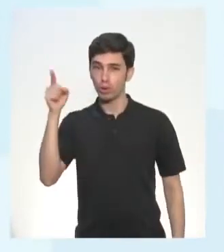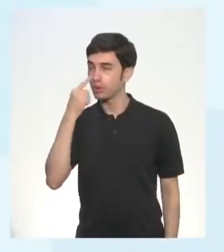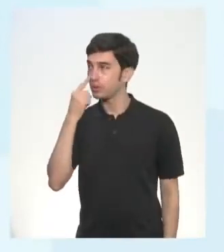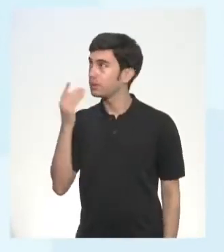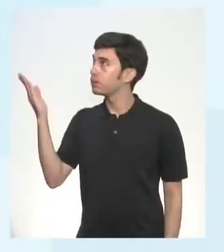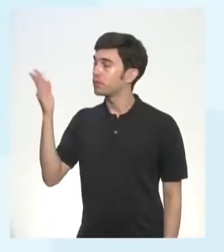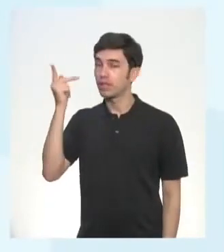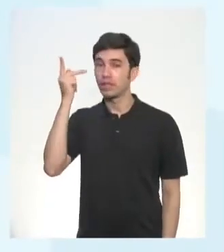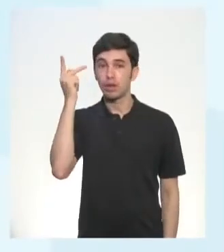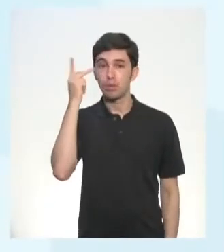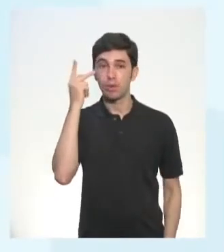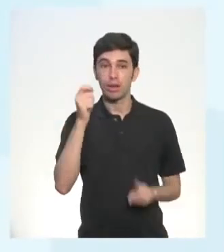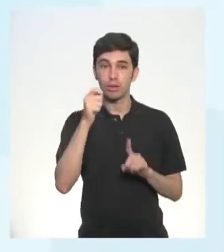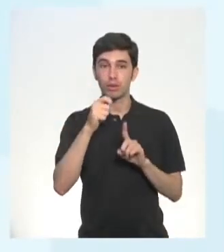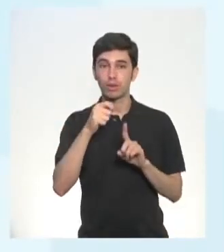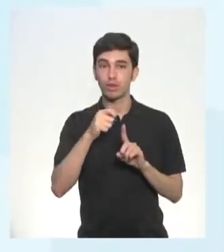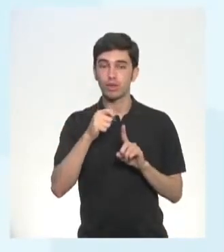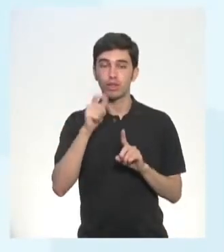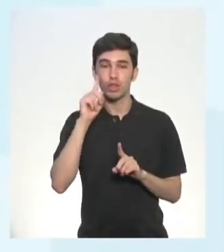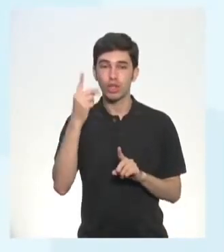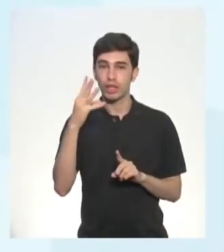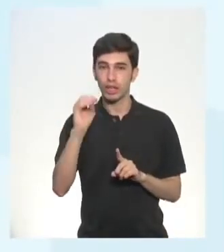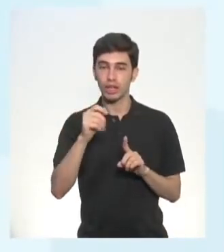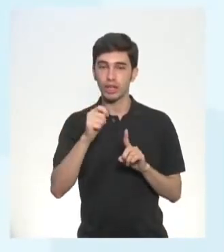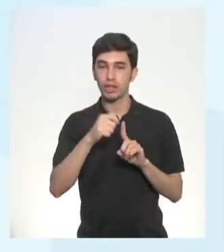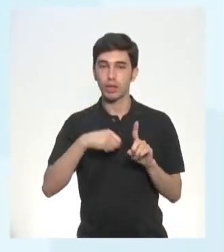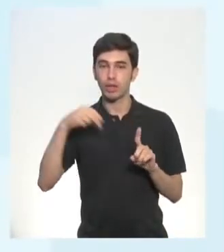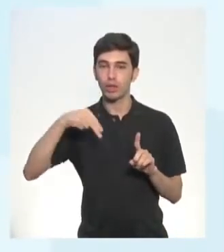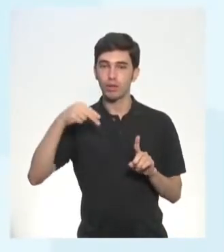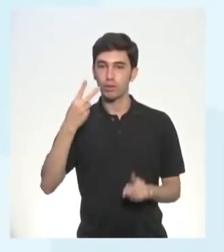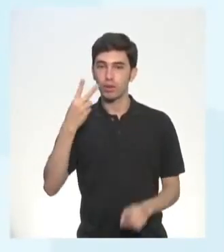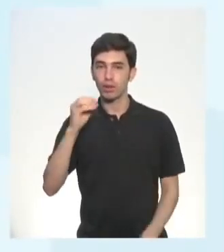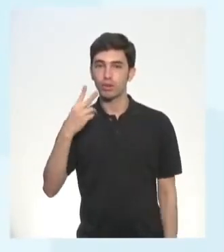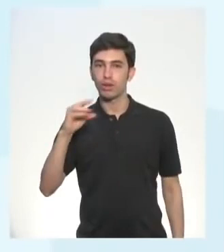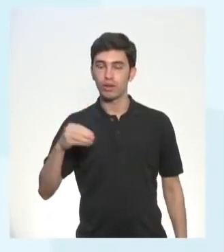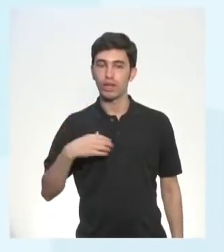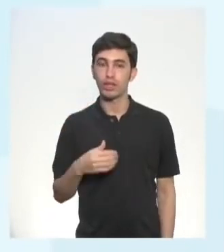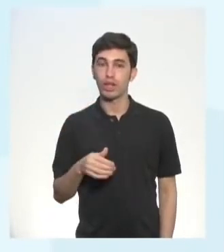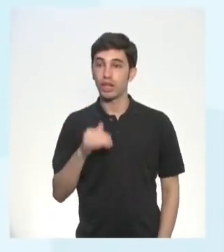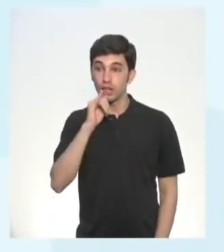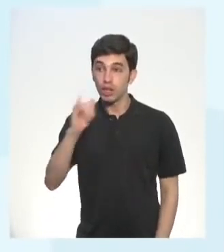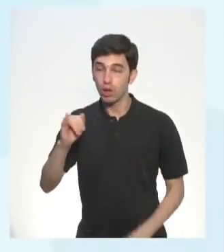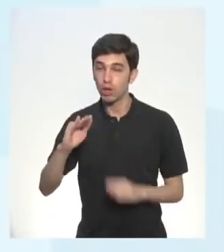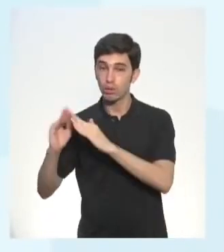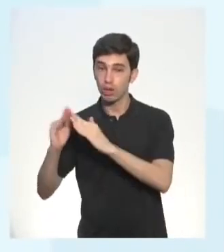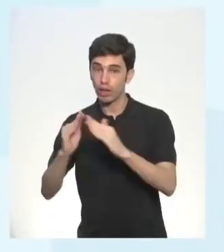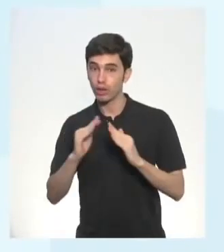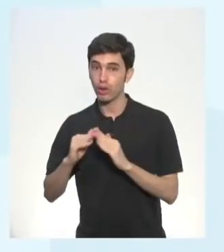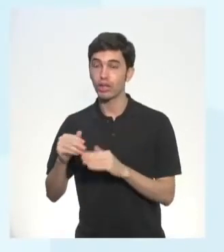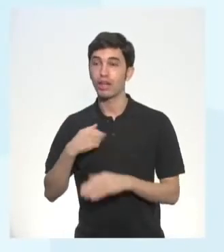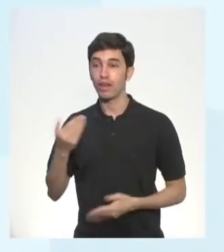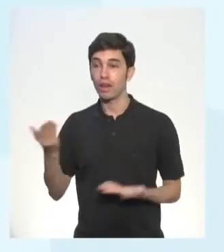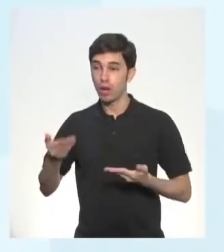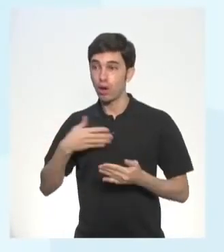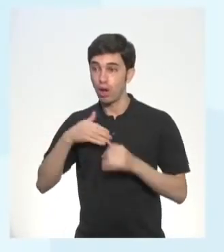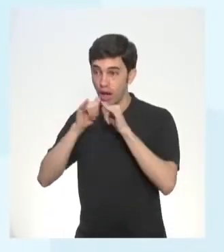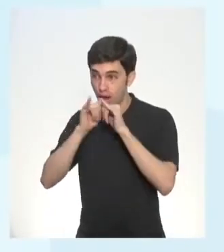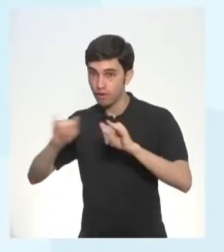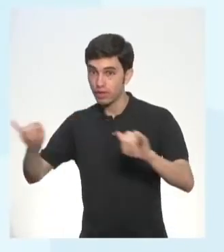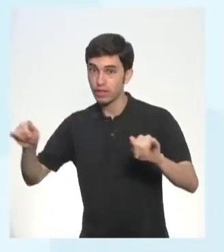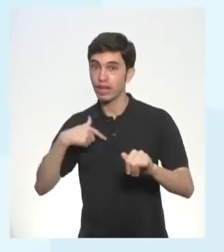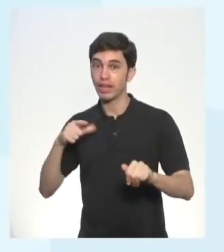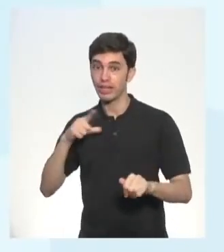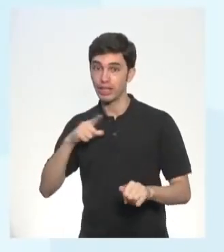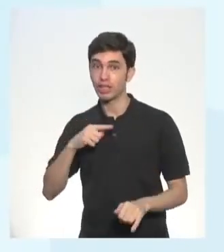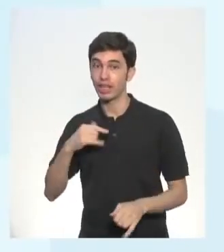novembro de 2020. Senhores moradores, vimos, através desta, comunicar-lhes que recebemos inúmeras reclamações relativas ao